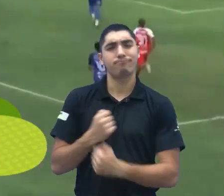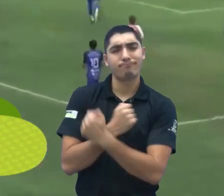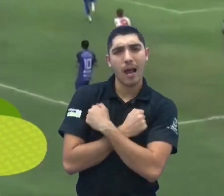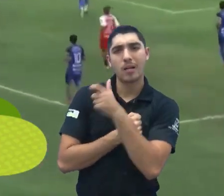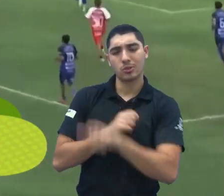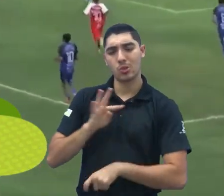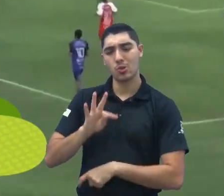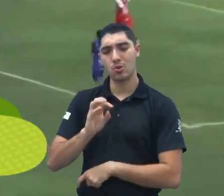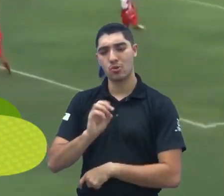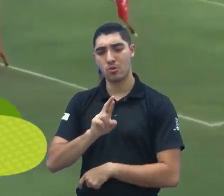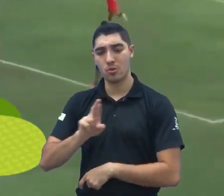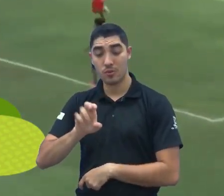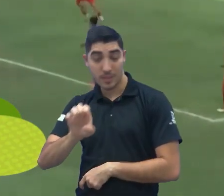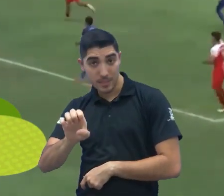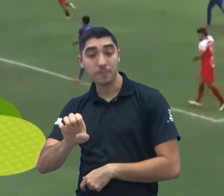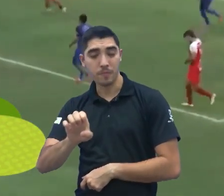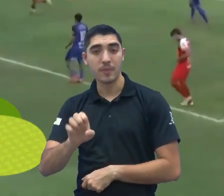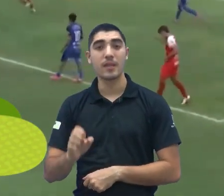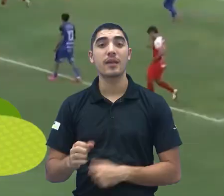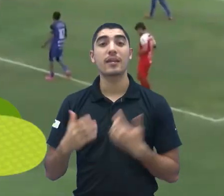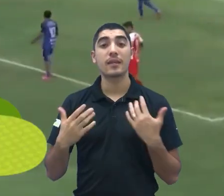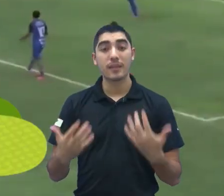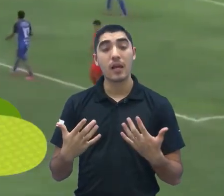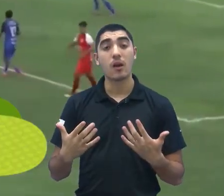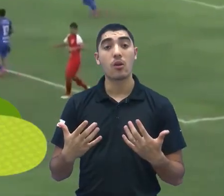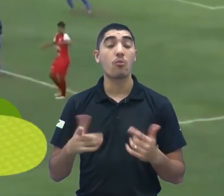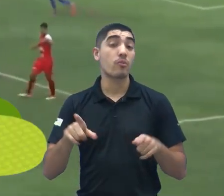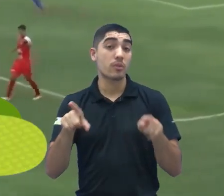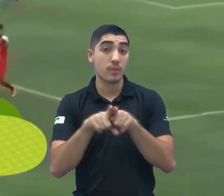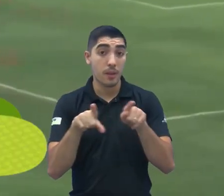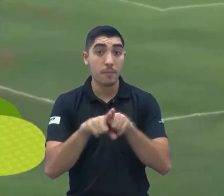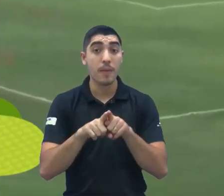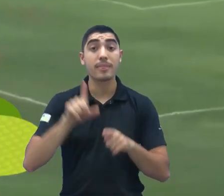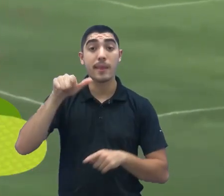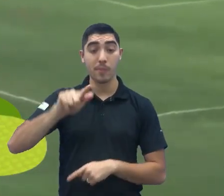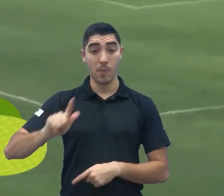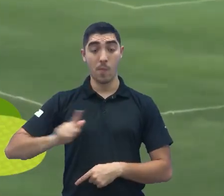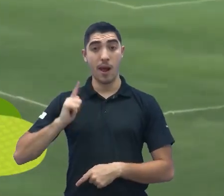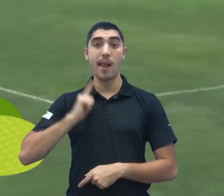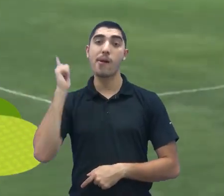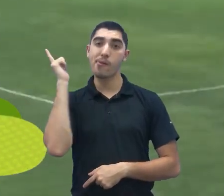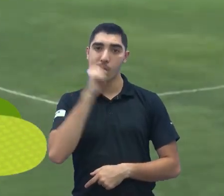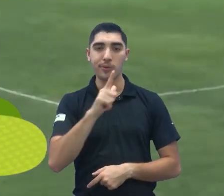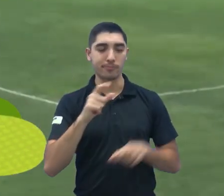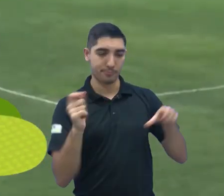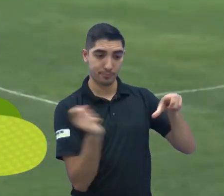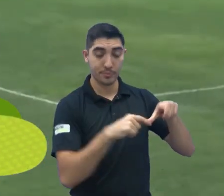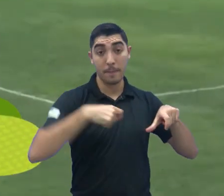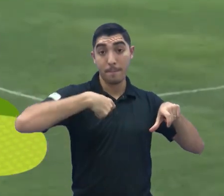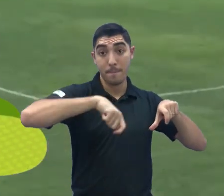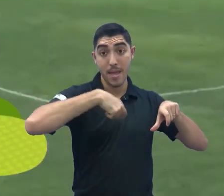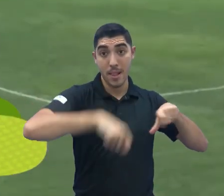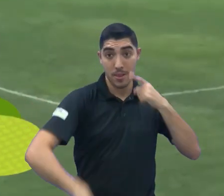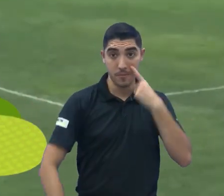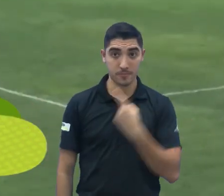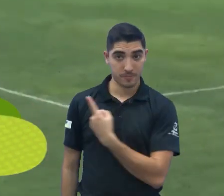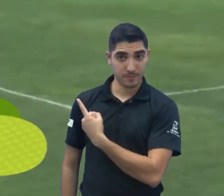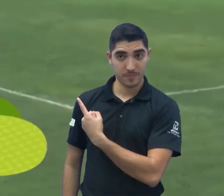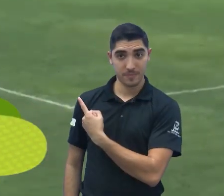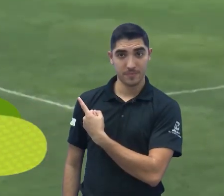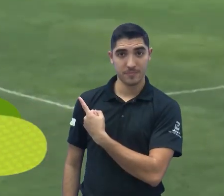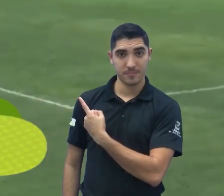dele, o Felipe, com quem eu trabalhei. Depois o Atlético Guaratinguetá descontou nesse gol de pênalti. Você vai ver aí a cobrança, o